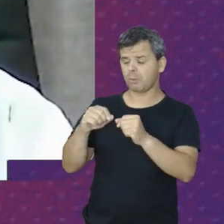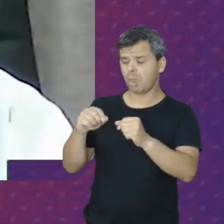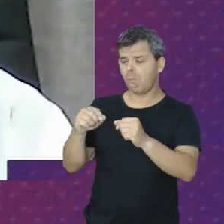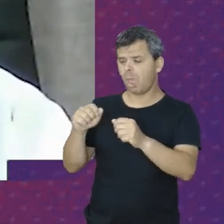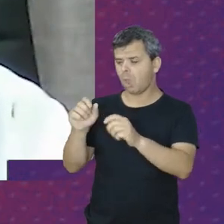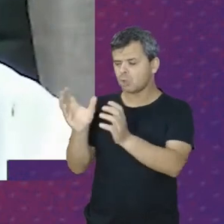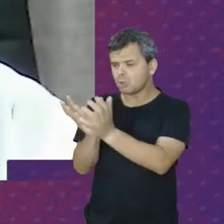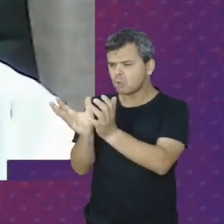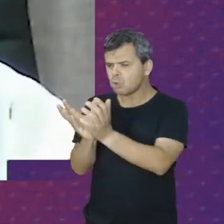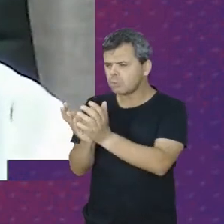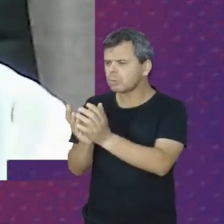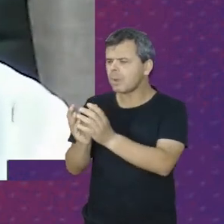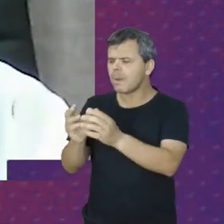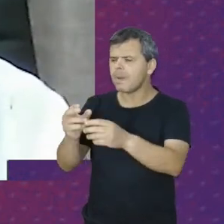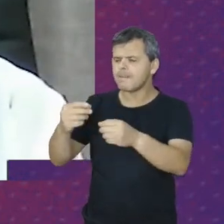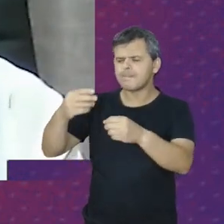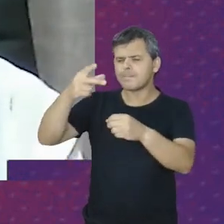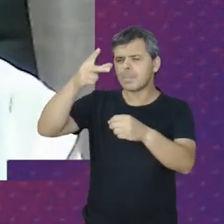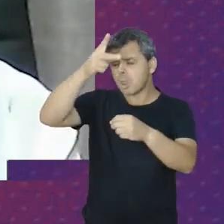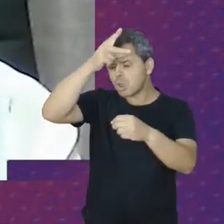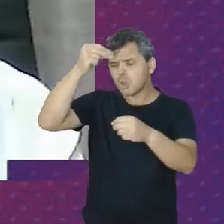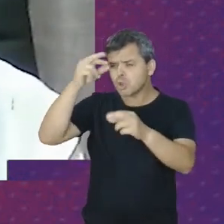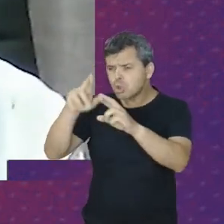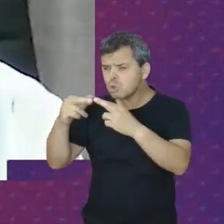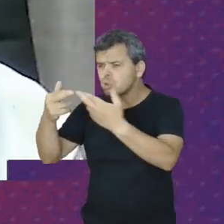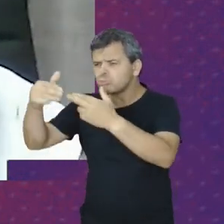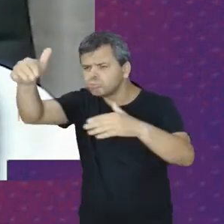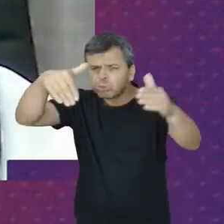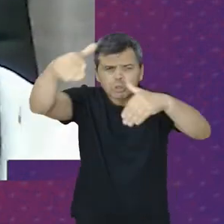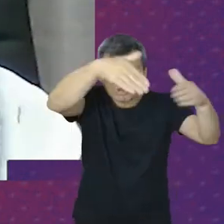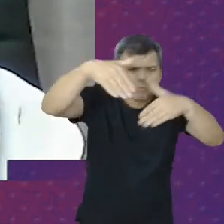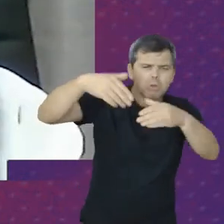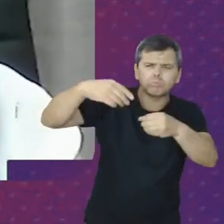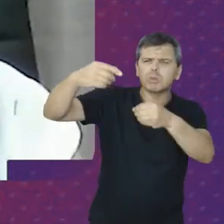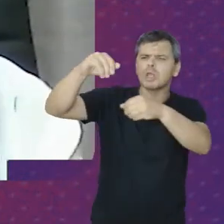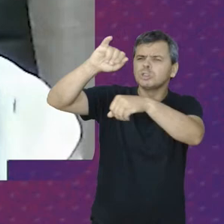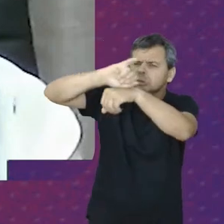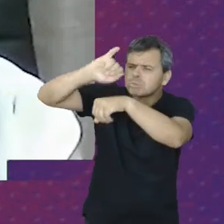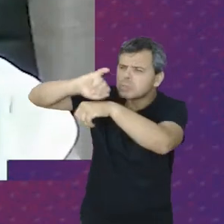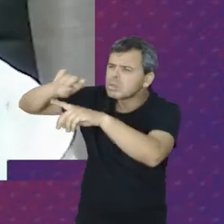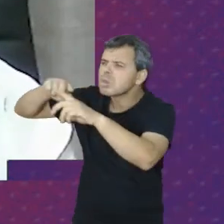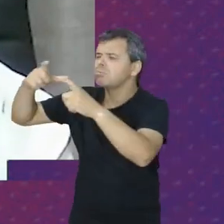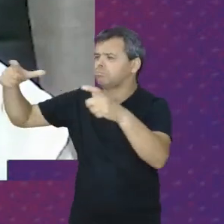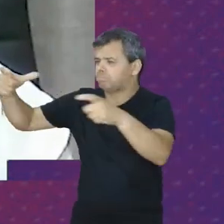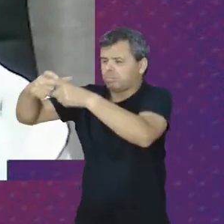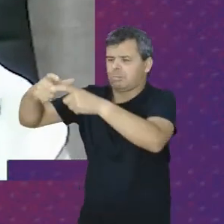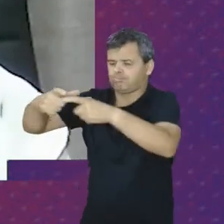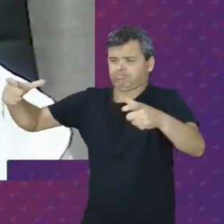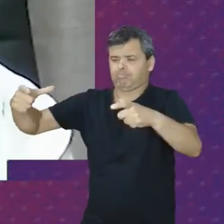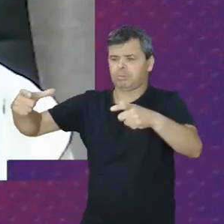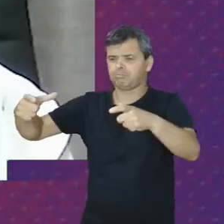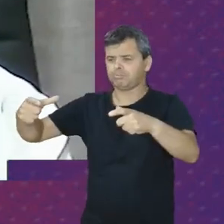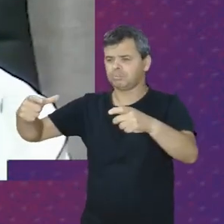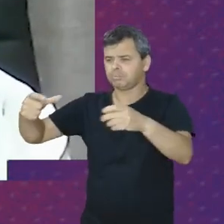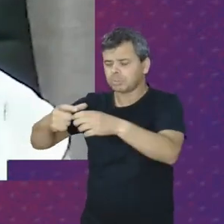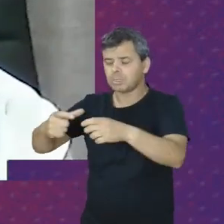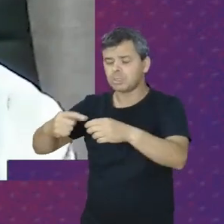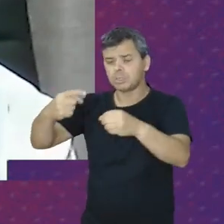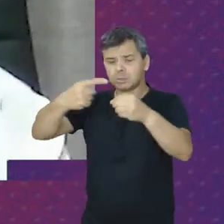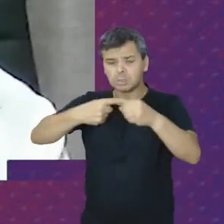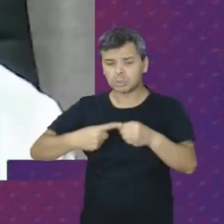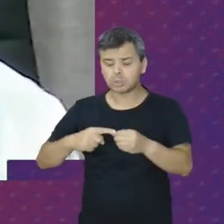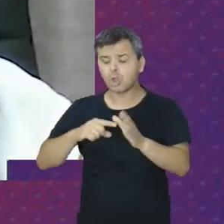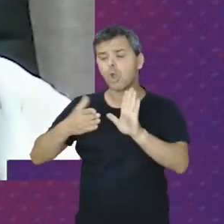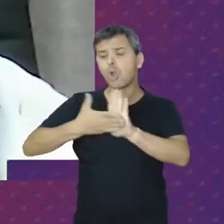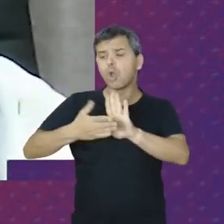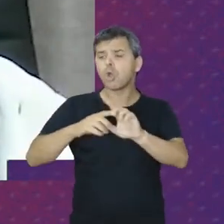reunimos prefeituras, prefeitos e prefeitas do país inteiro, de capitais, de grandes cidades, de médias e até também de pequenas cidades, com o